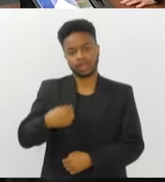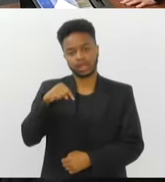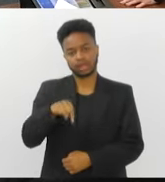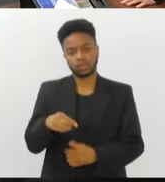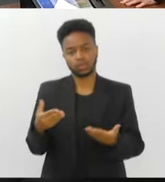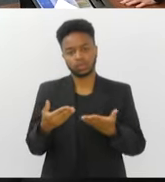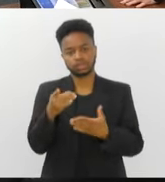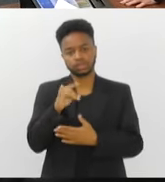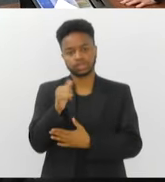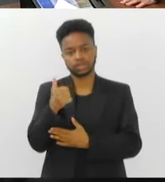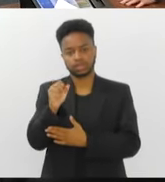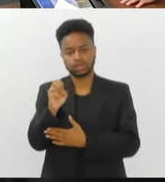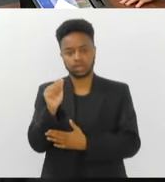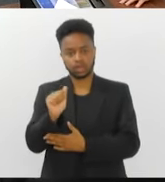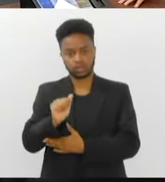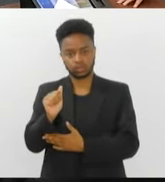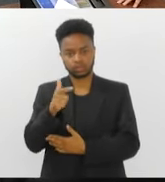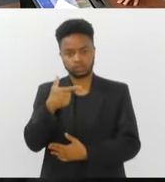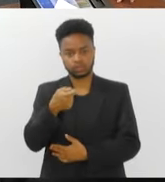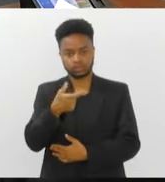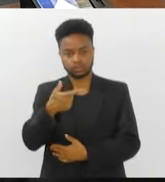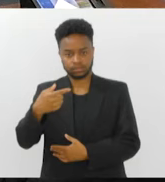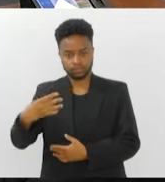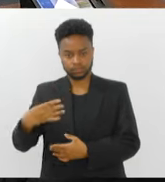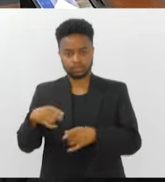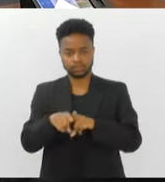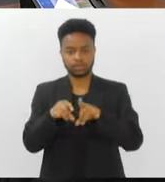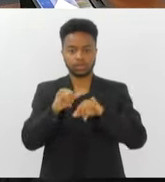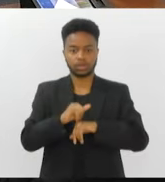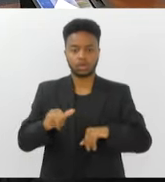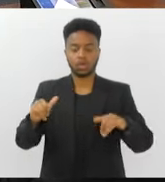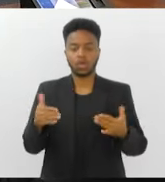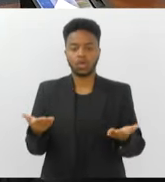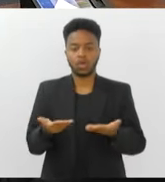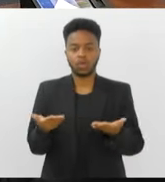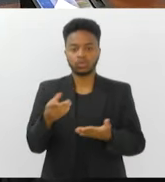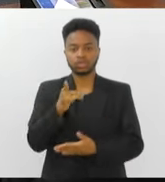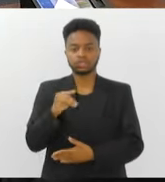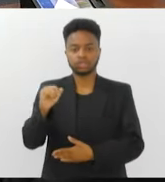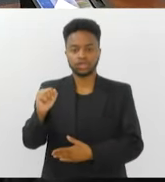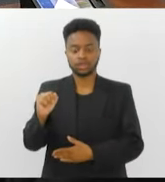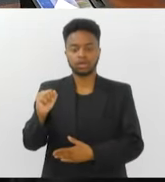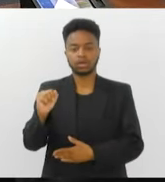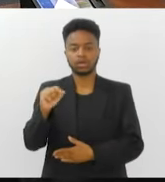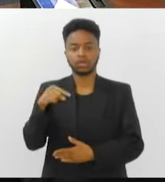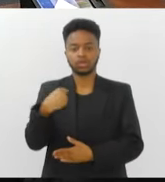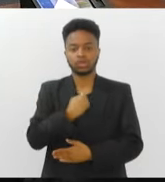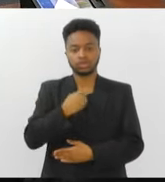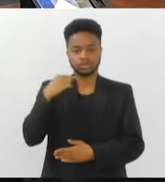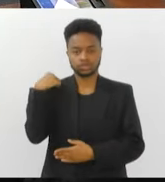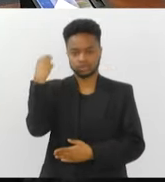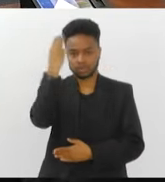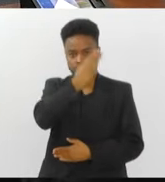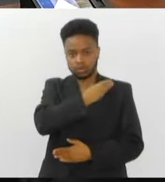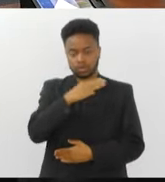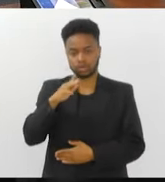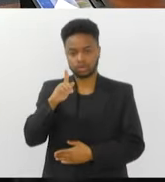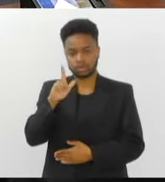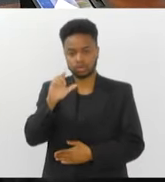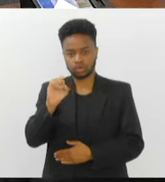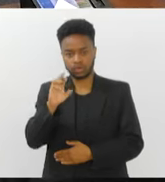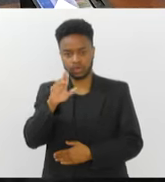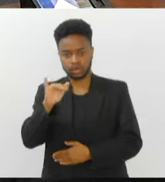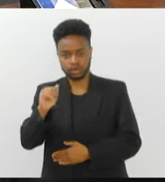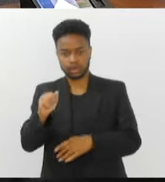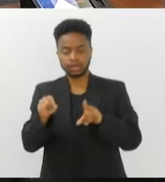de agosto de 2024, dizer que hoje é dia de Nossa Senhora da Glória e de Nossa